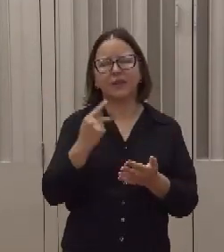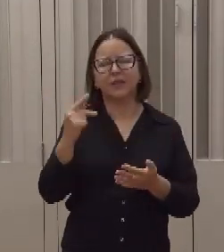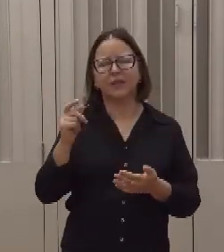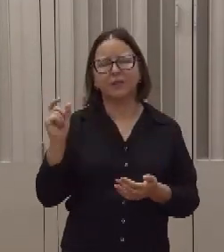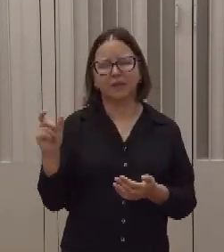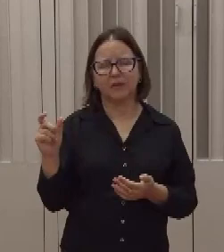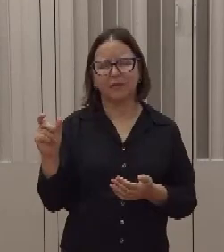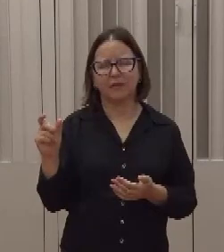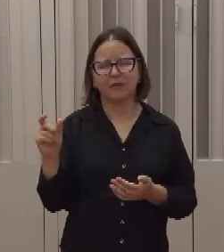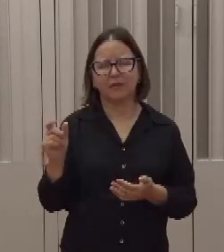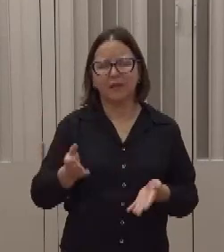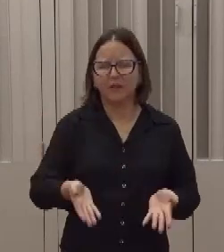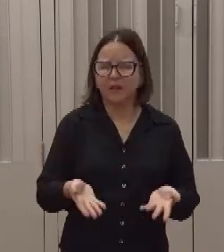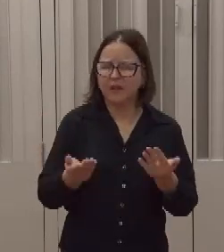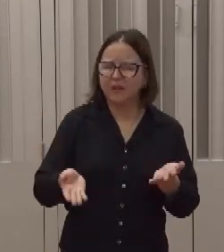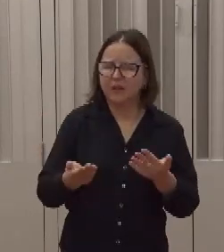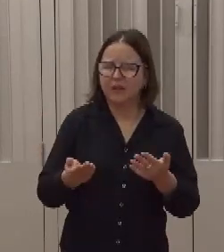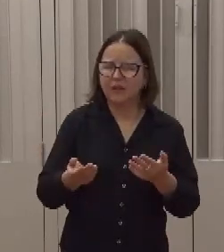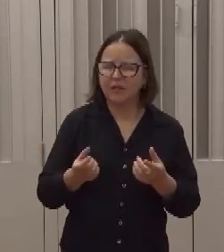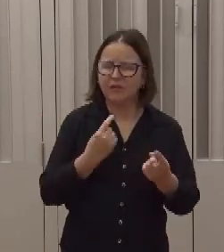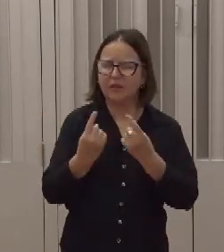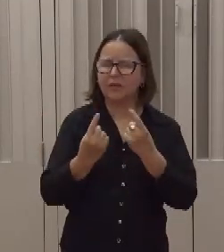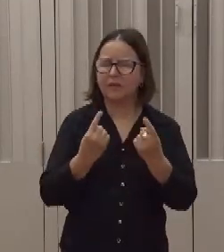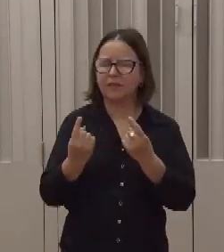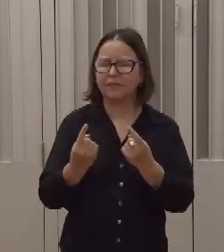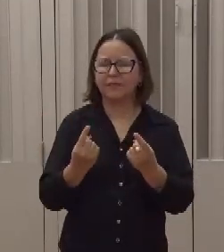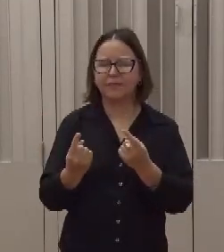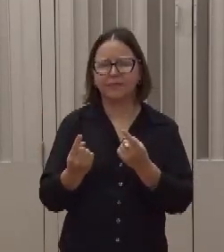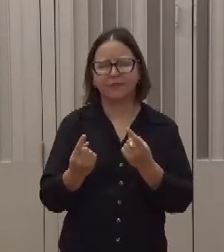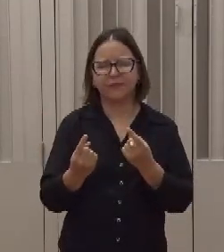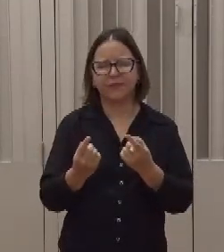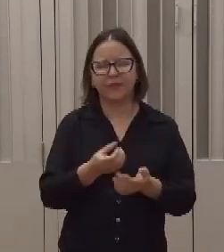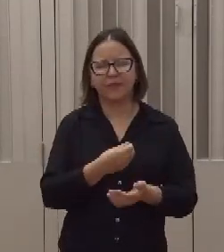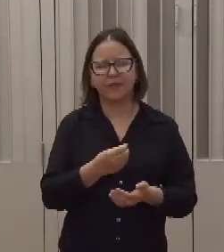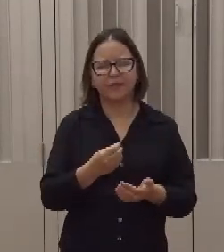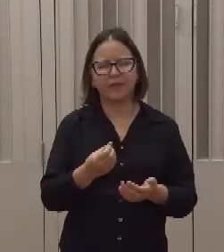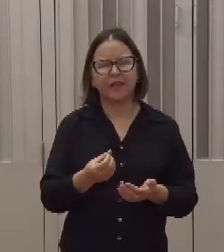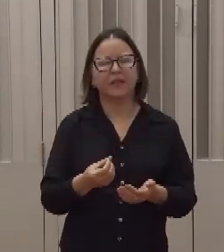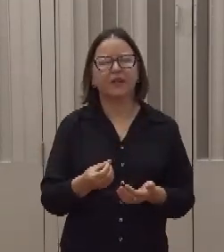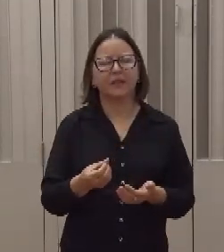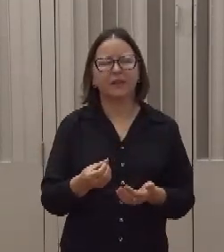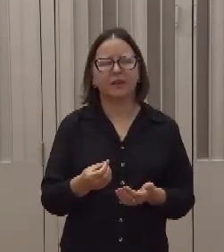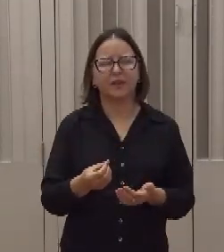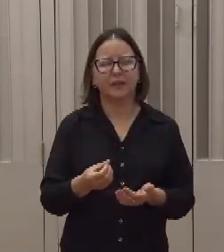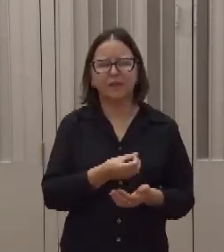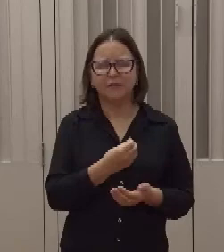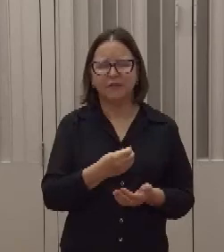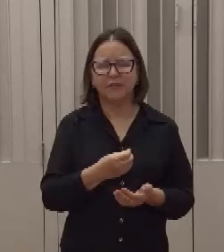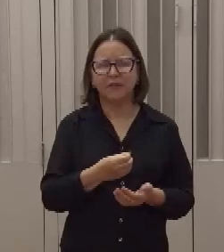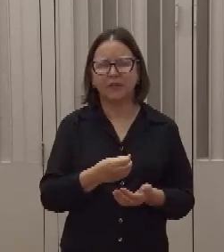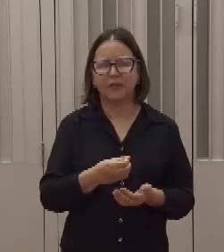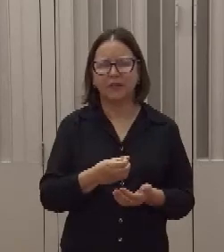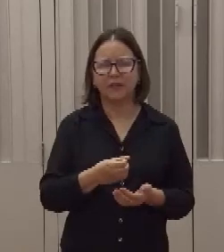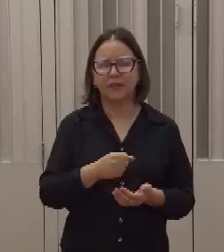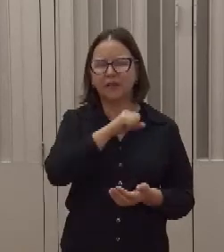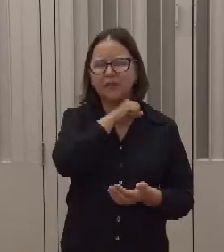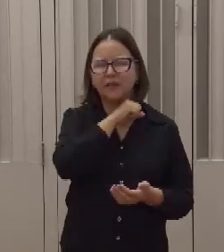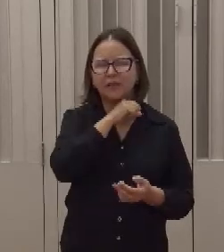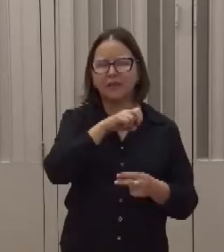palavra, encorajados uns pelos outros a viver uma vida de sacrifício por Jesus